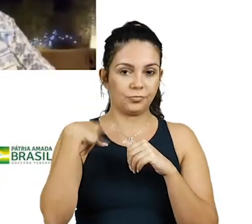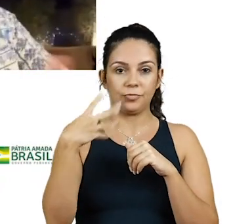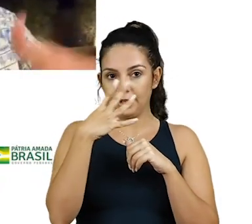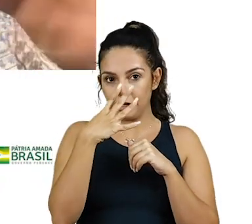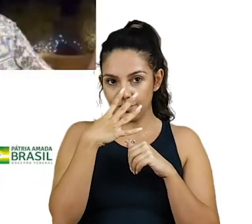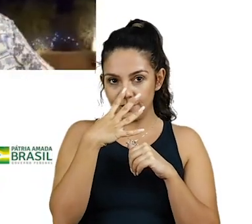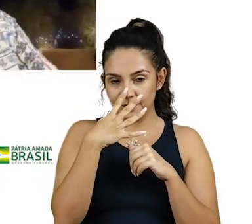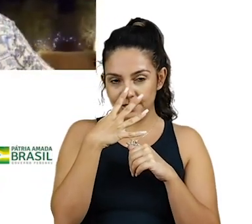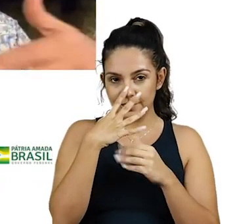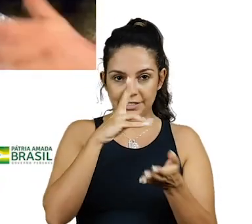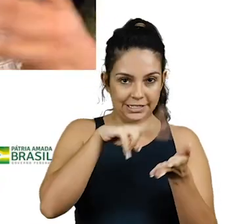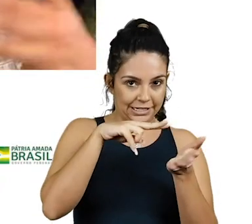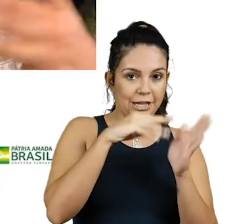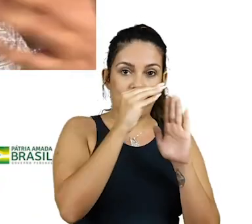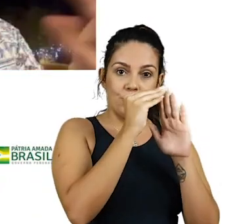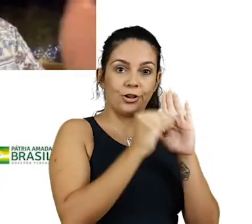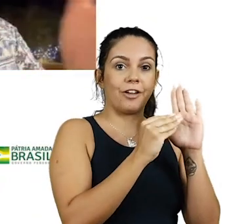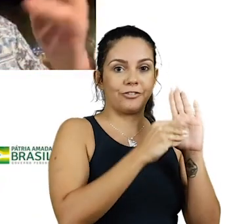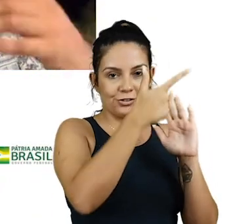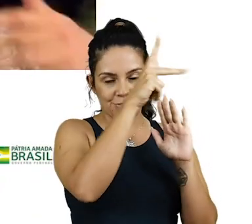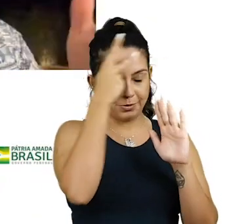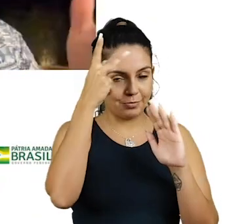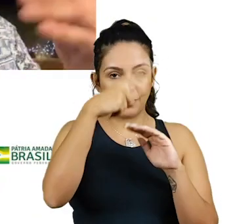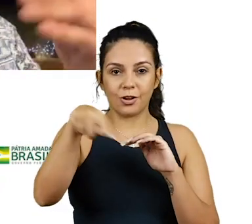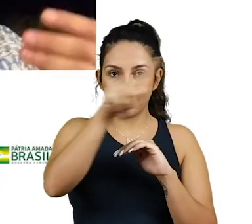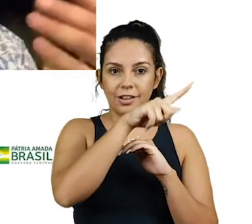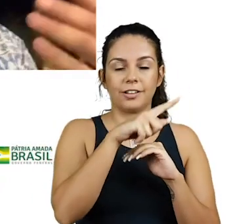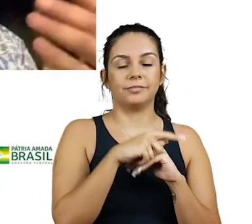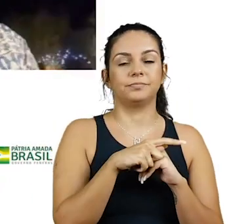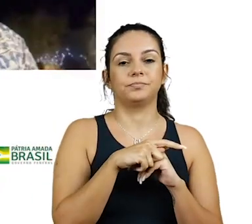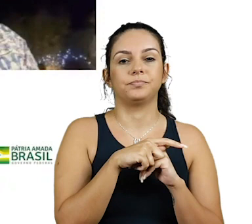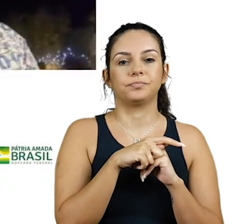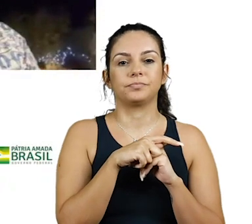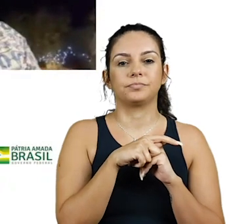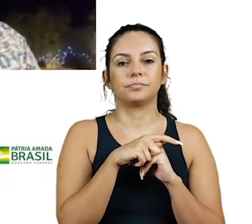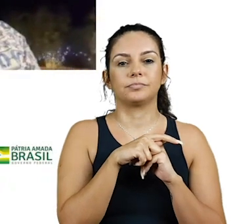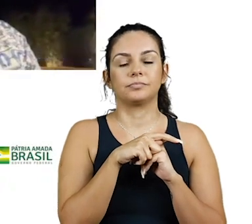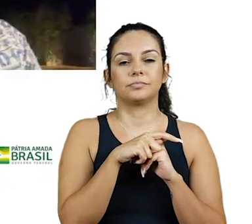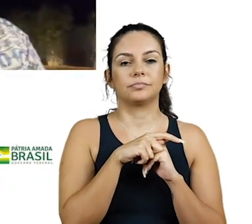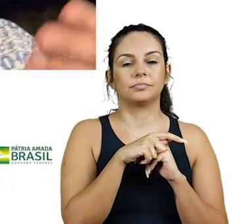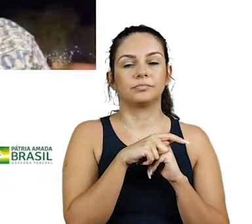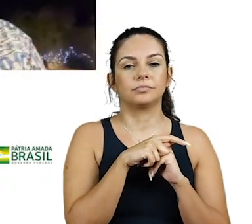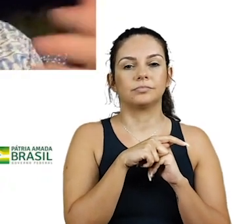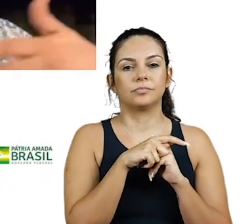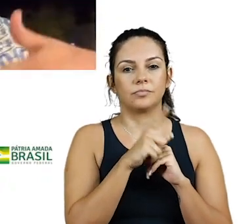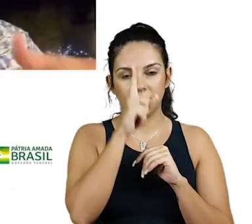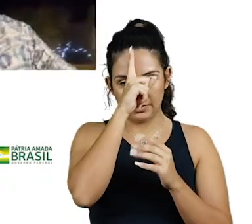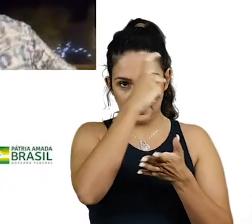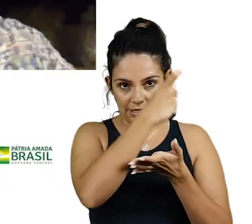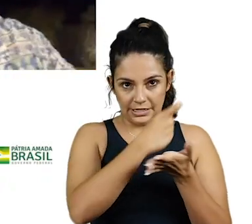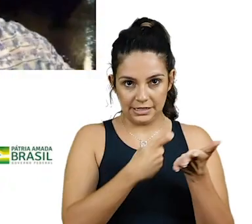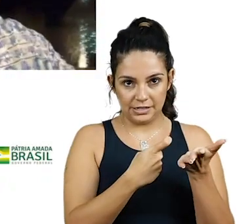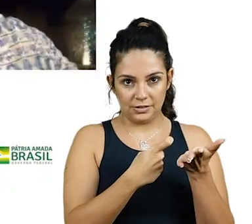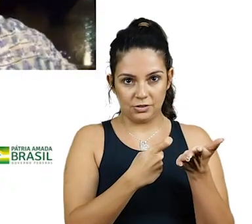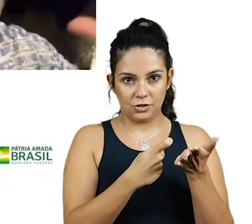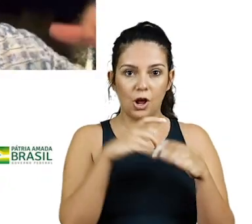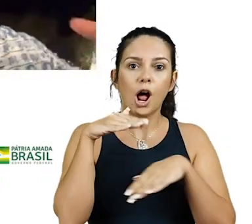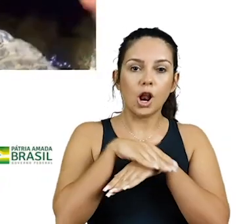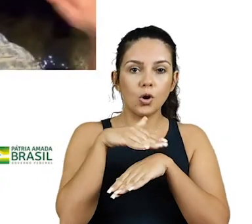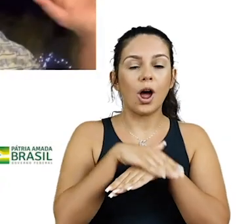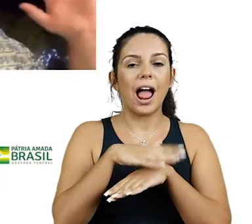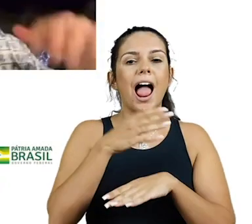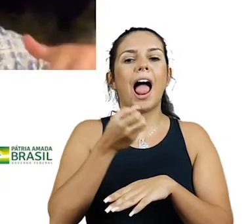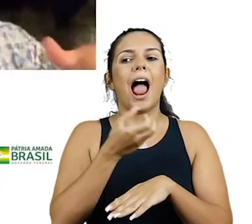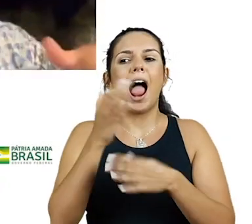eu gosto de ler biografia de autores também, muita gente encara a criação do texto uma tarefa noturna,